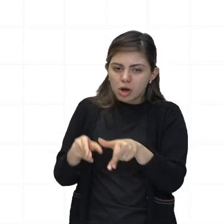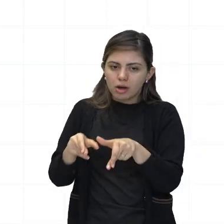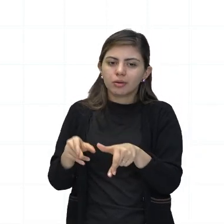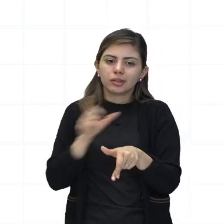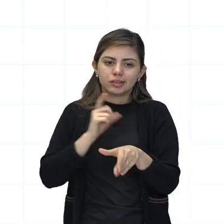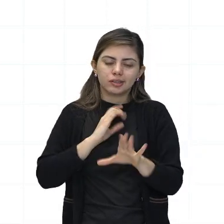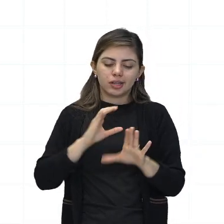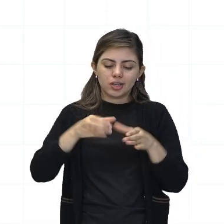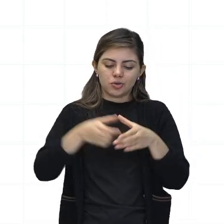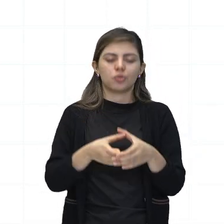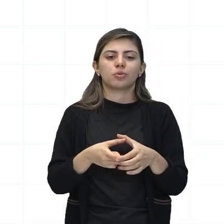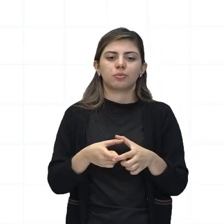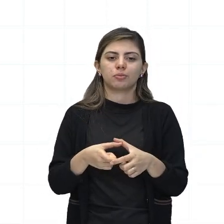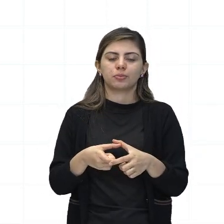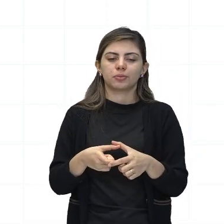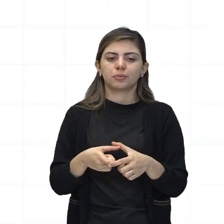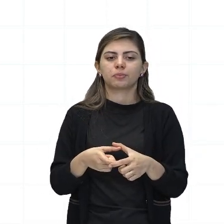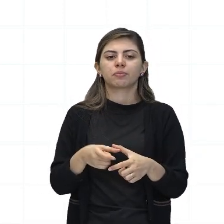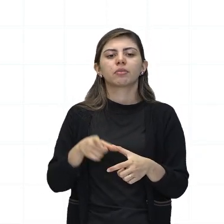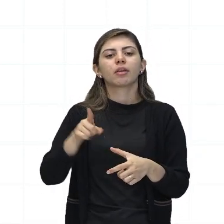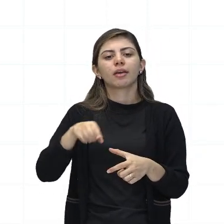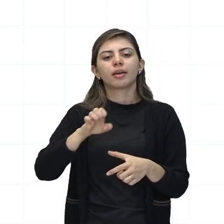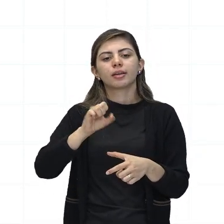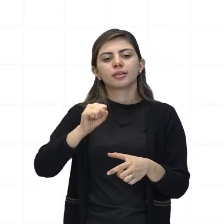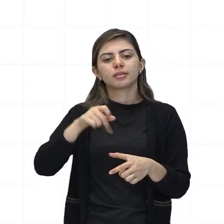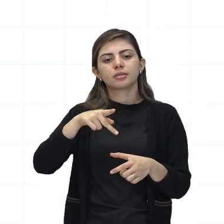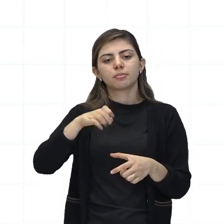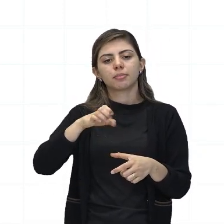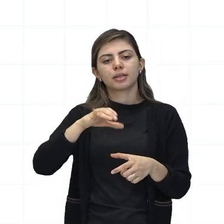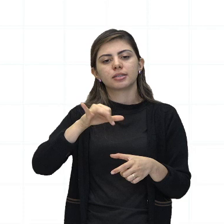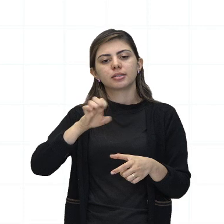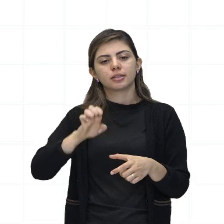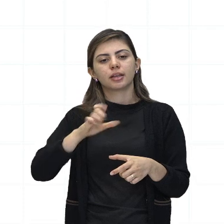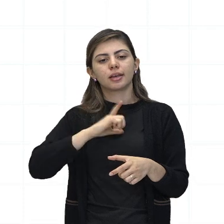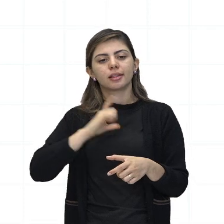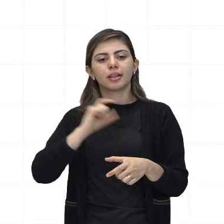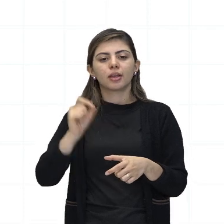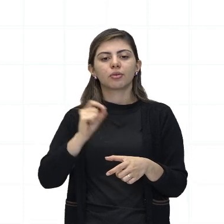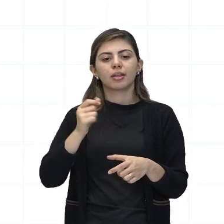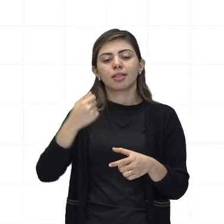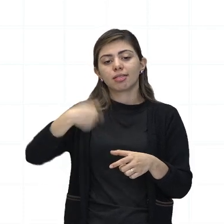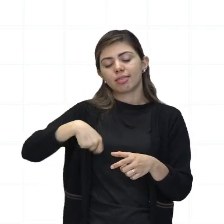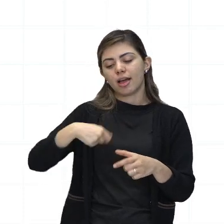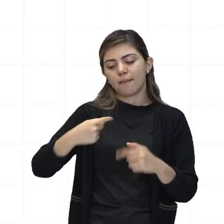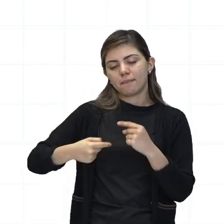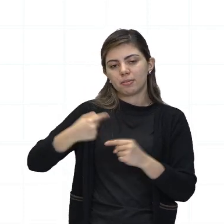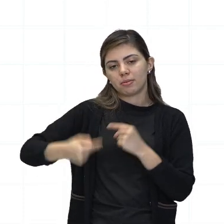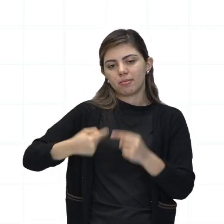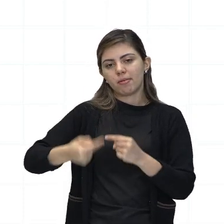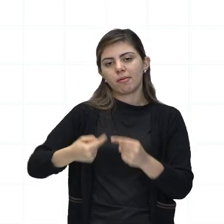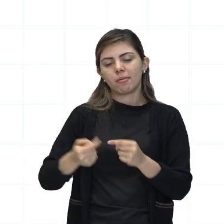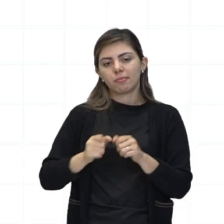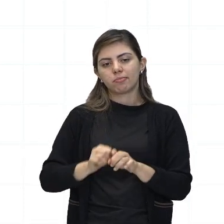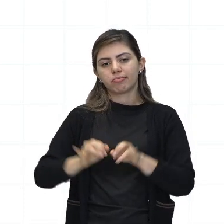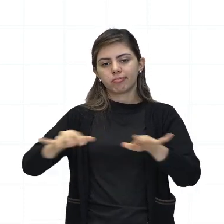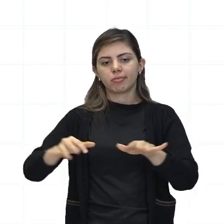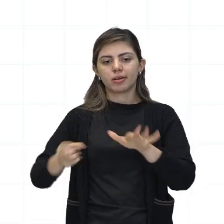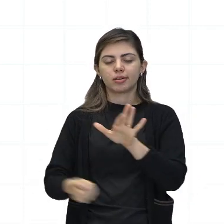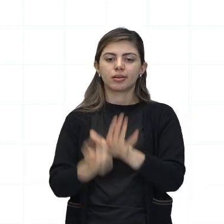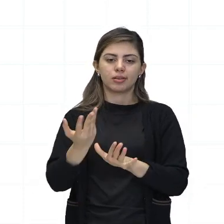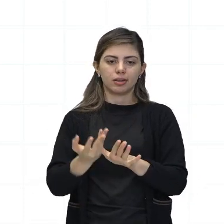em espécies, que é um grupo de organismos capazes de se reproduzir, né, e